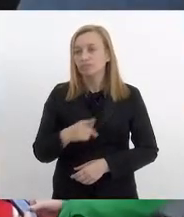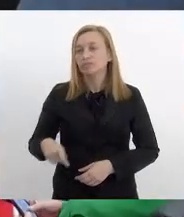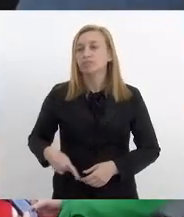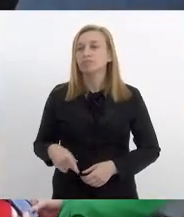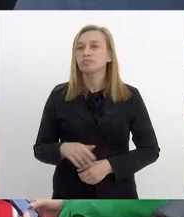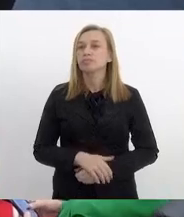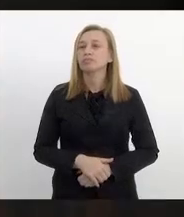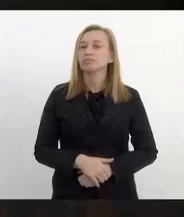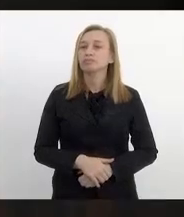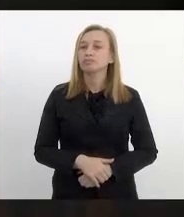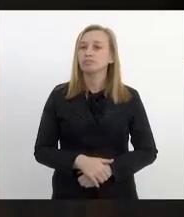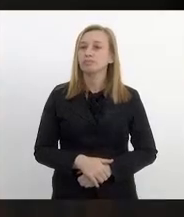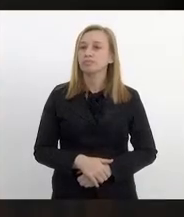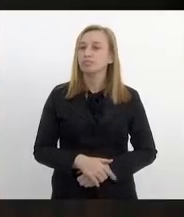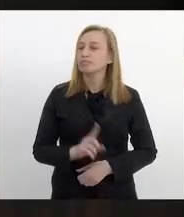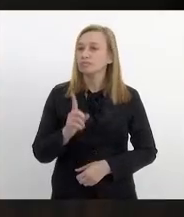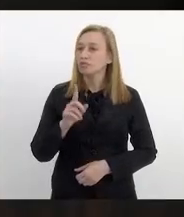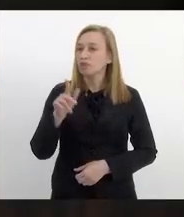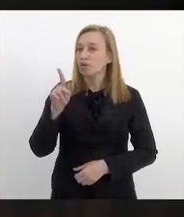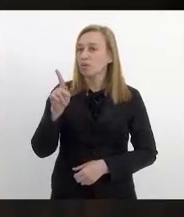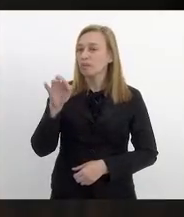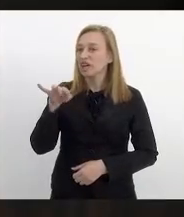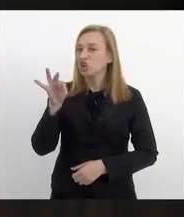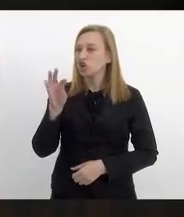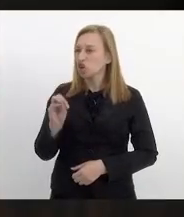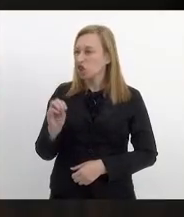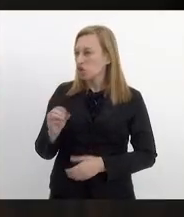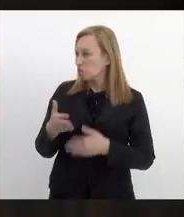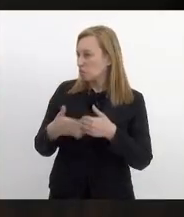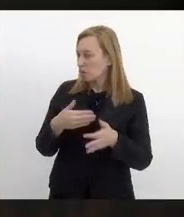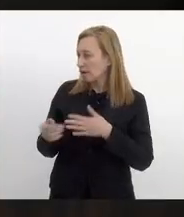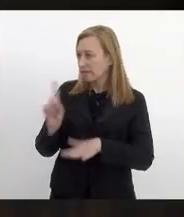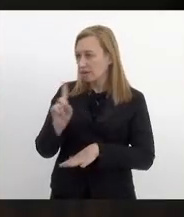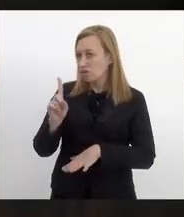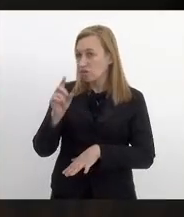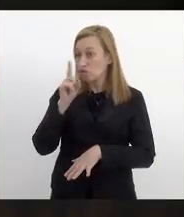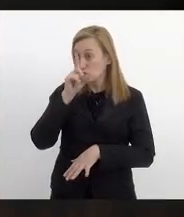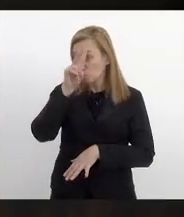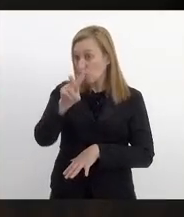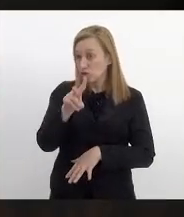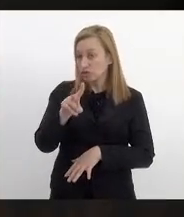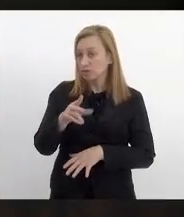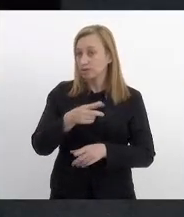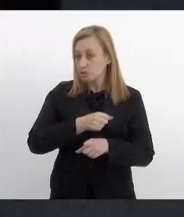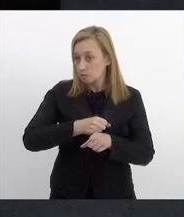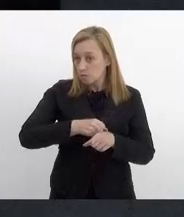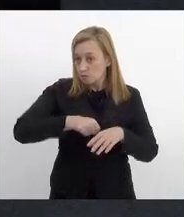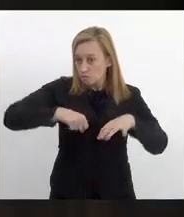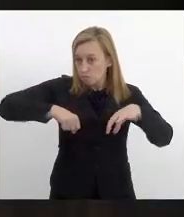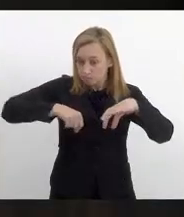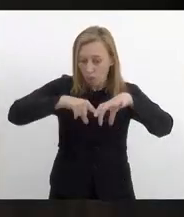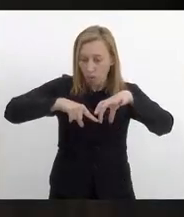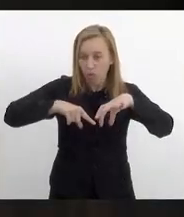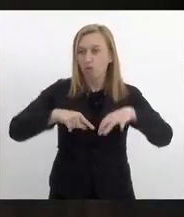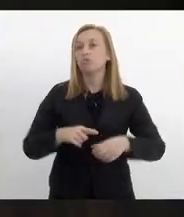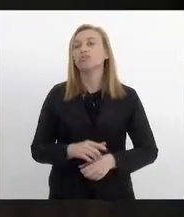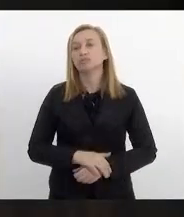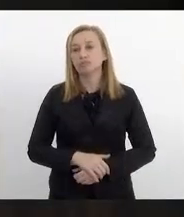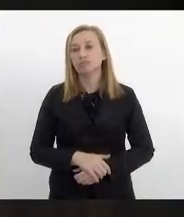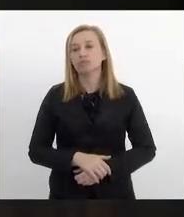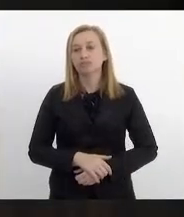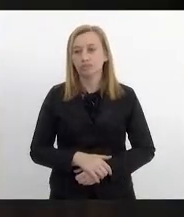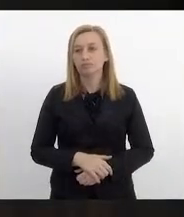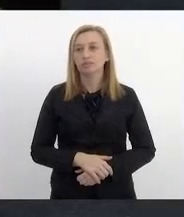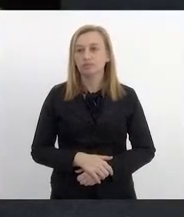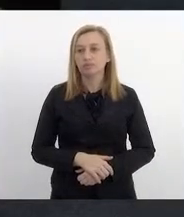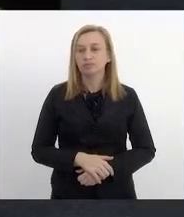presidente. E não foi um pênalti qualquer, né, deputado Luiz? Bateu com muita força na trave, a bola voltou quase ao meio